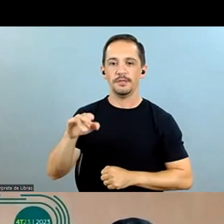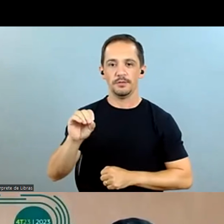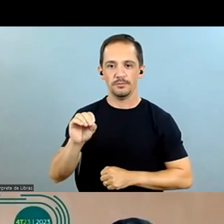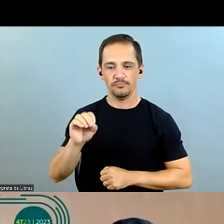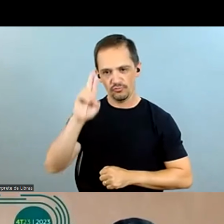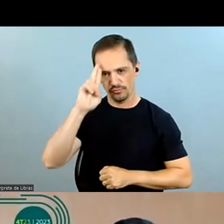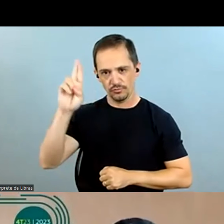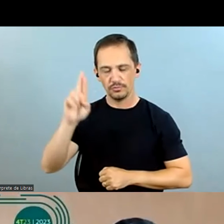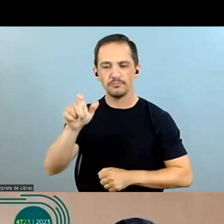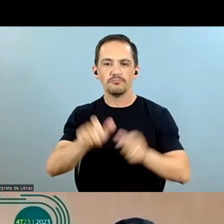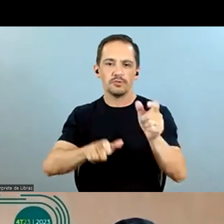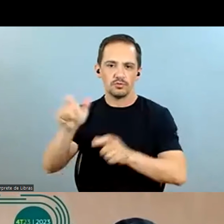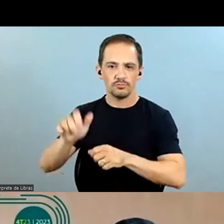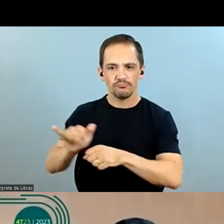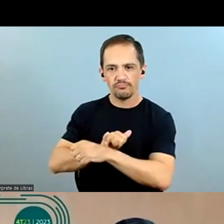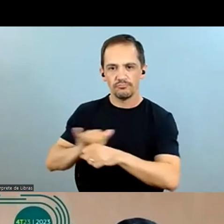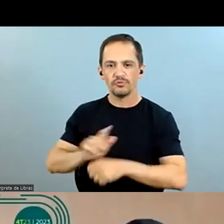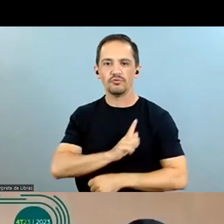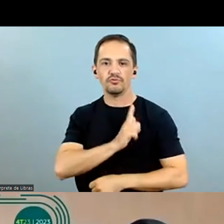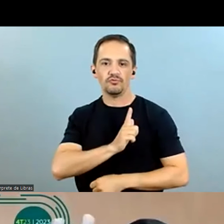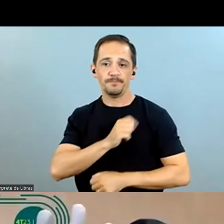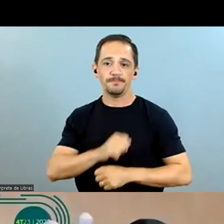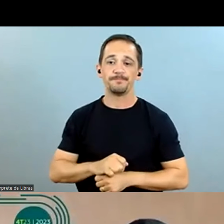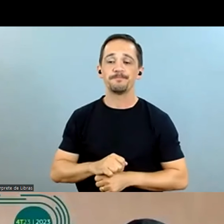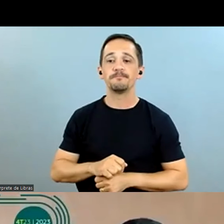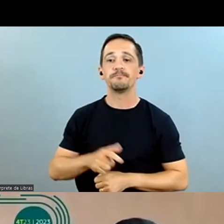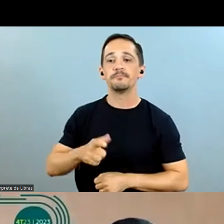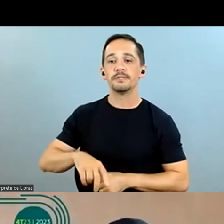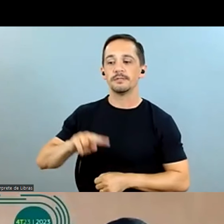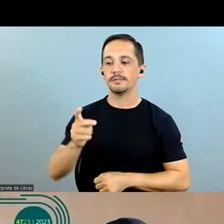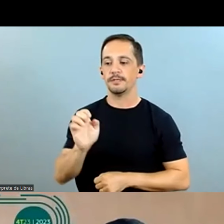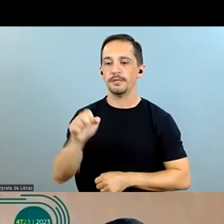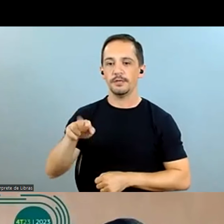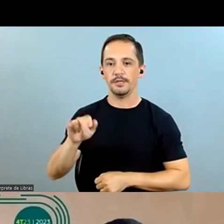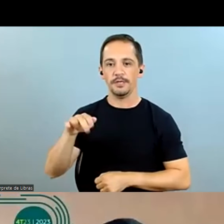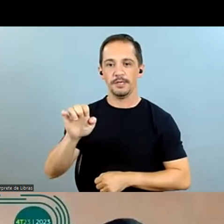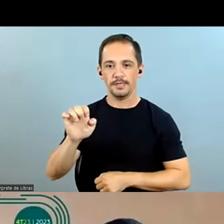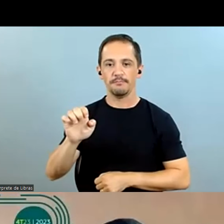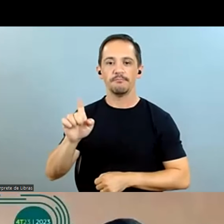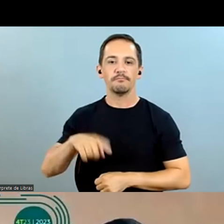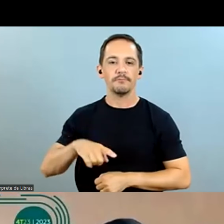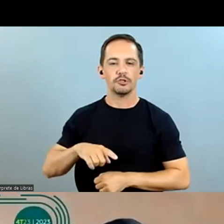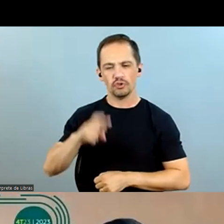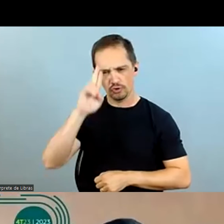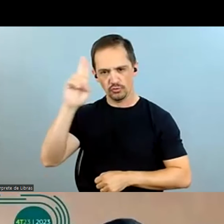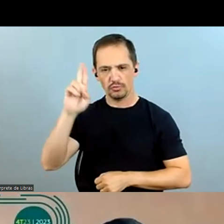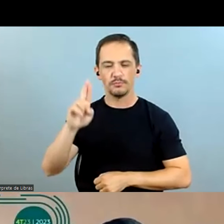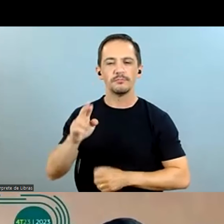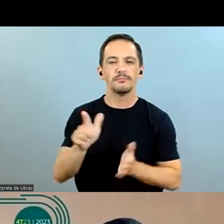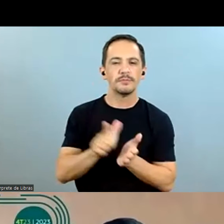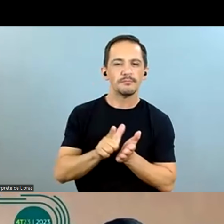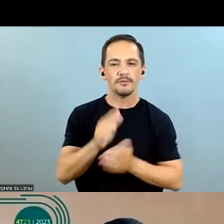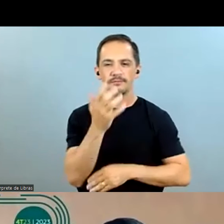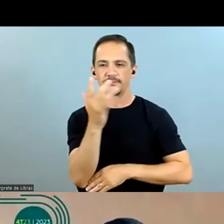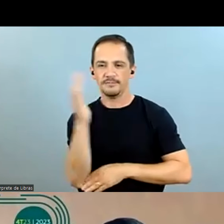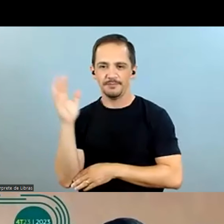de pessoas estratégia e gestão o Henrique zma que é o nosso diretor do negócio papel e Florestal e o linomar